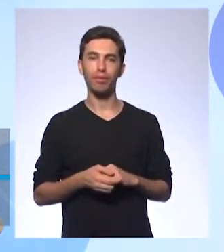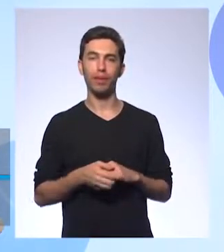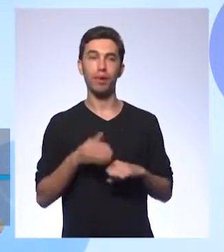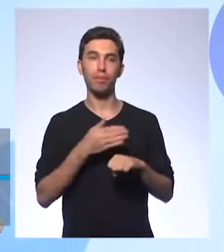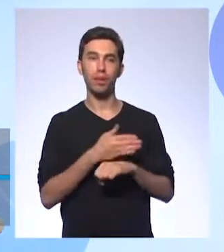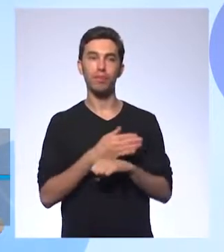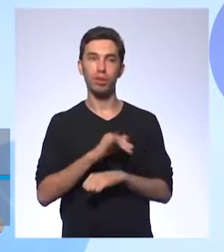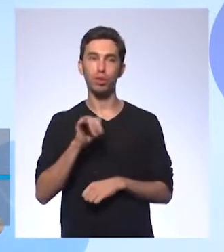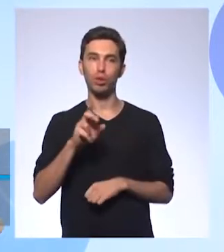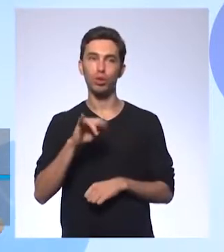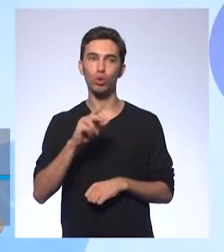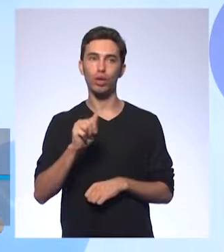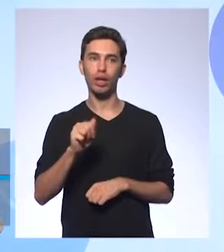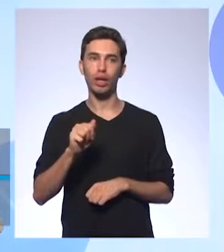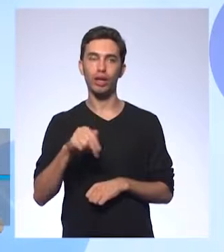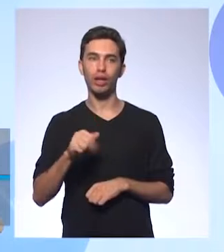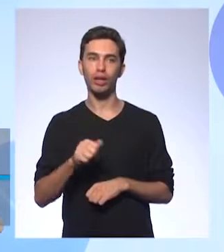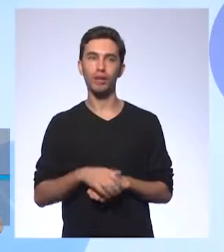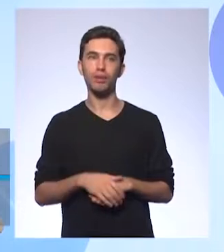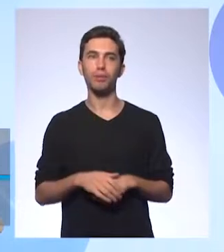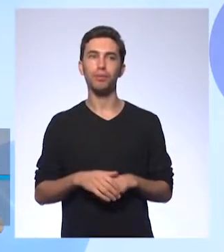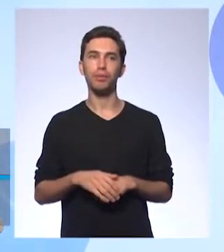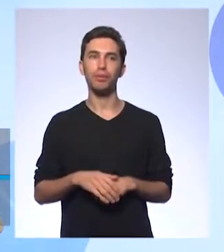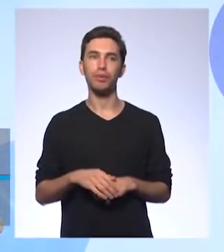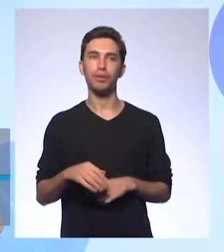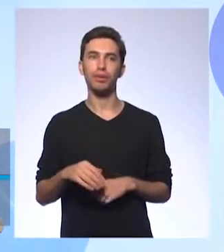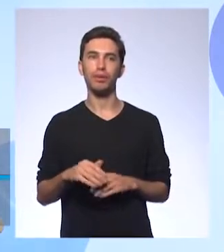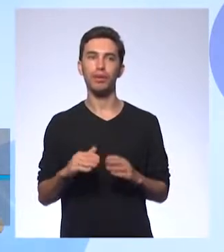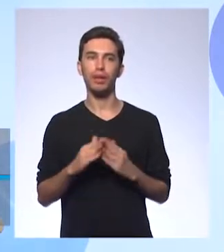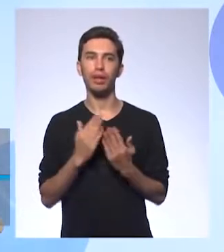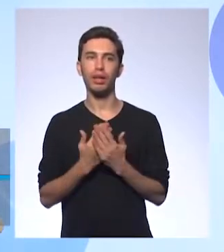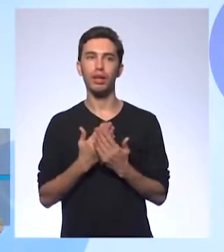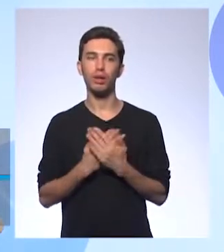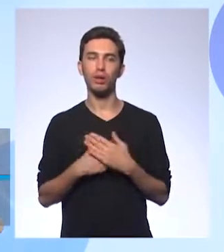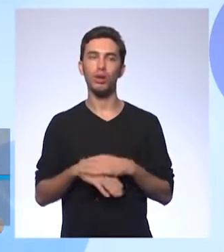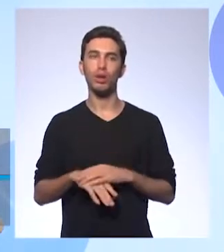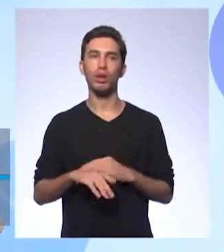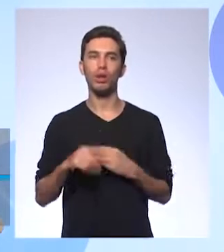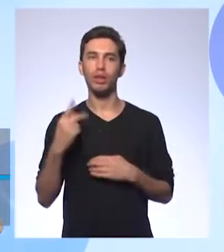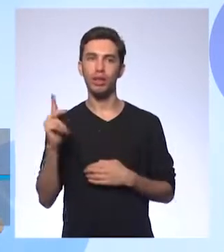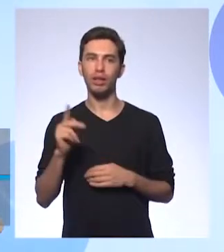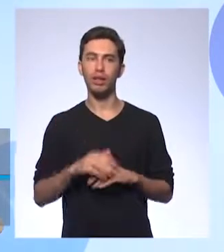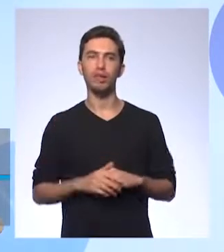participação da Juliana Borges, da Escola Pio Antunes de Lourdes.